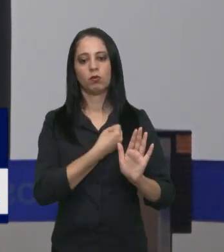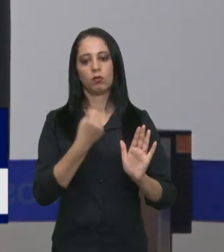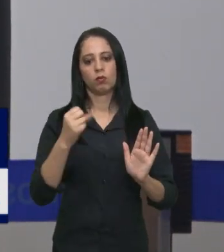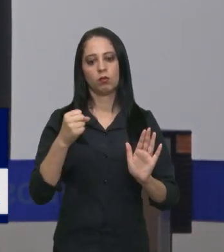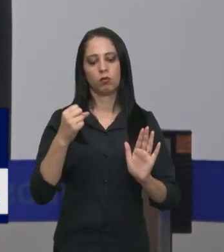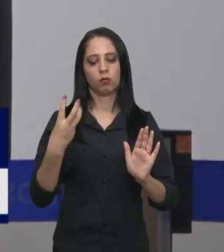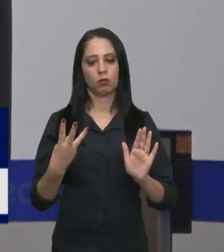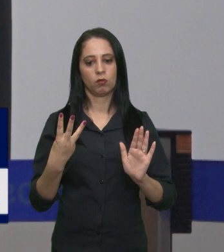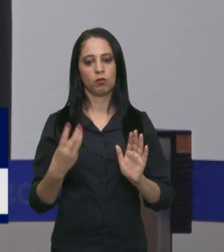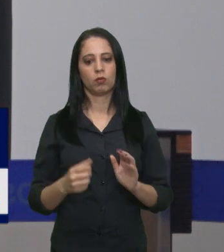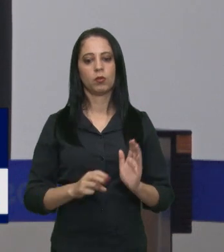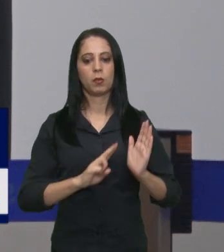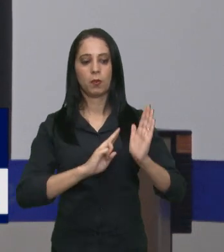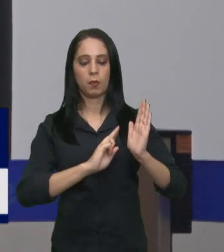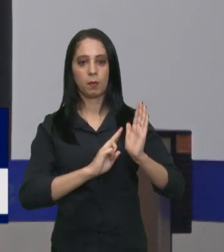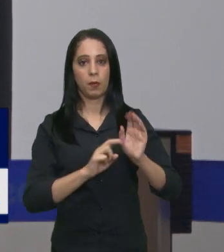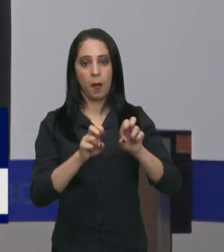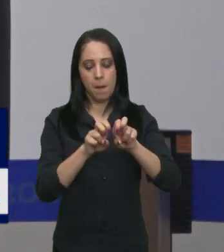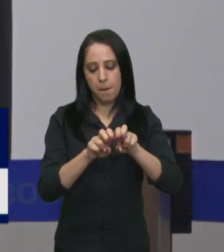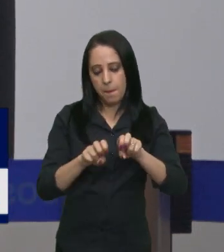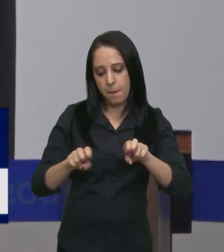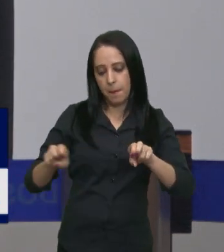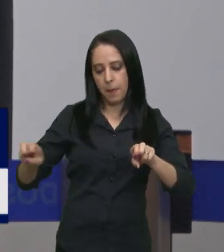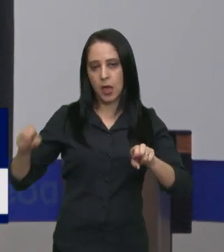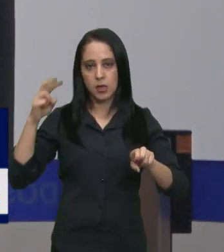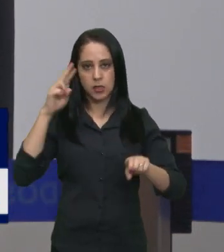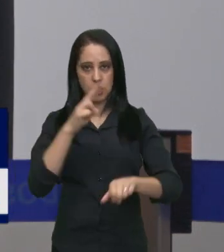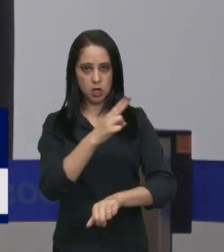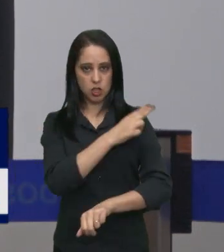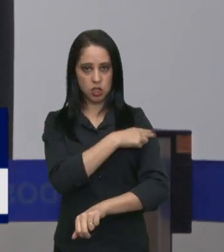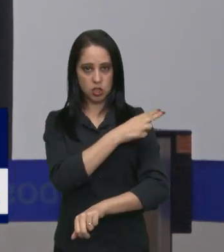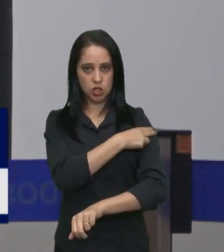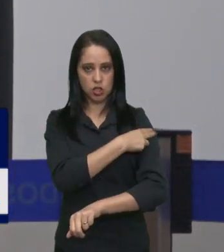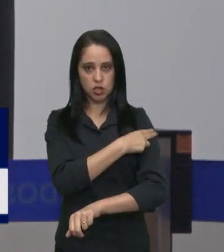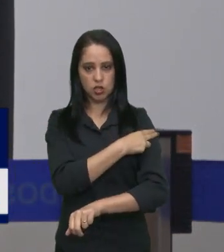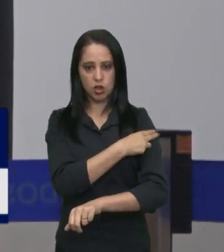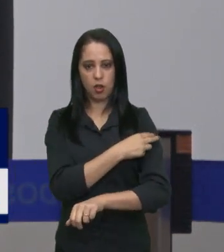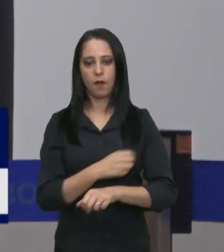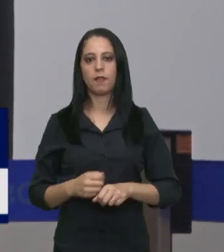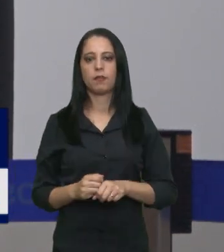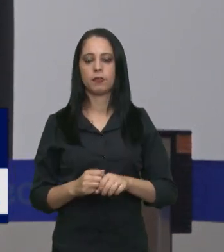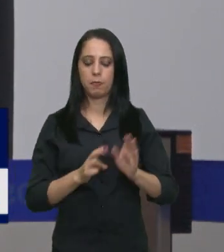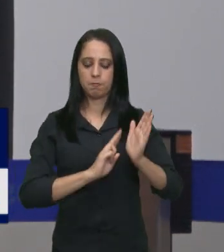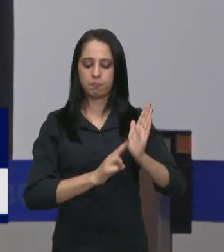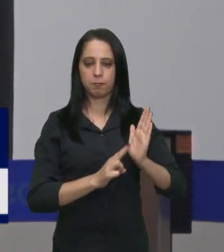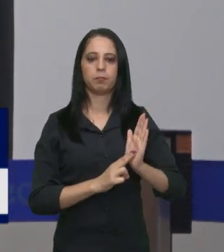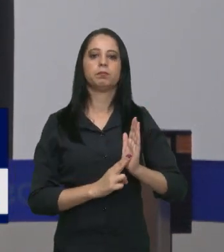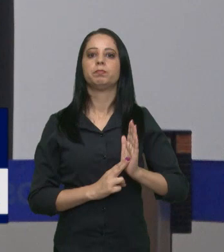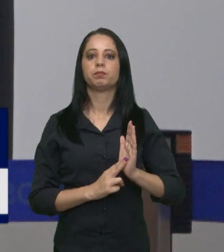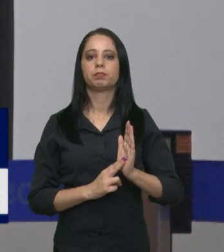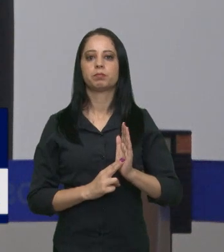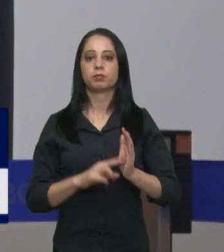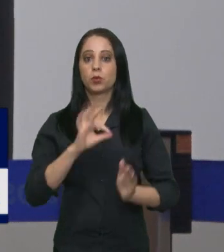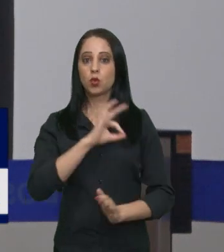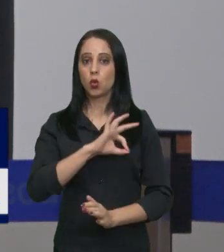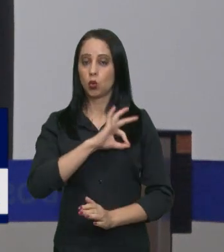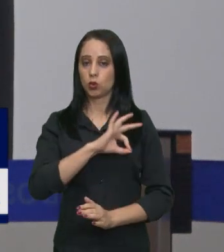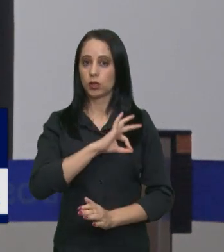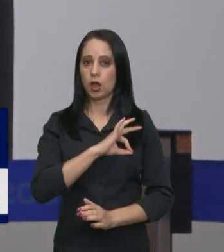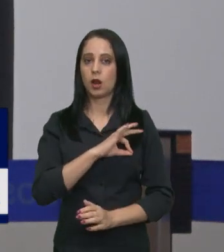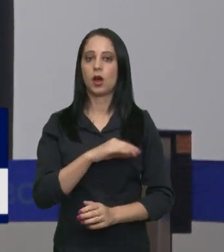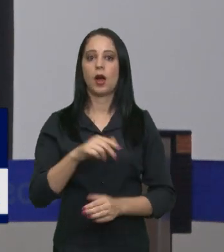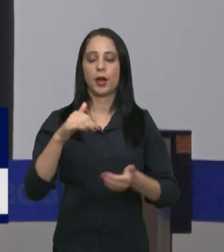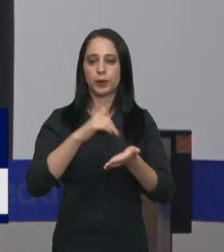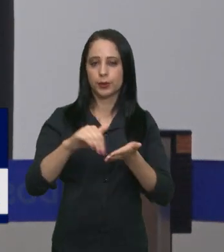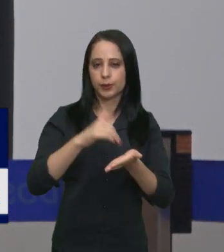83/2022, de autoria da mesa diretora. Fixa o subsídio dos secretários municipais, agentes políticos